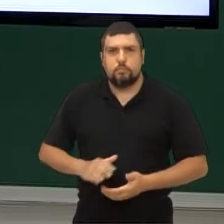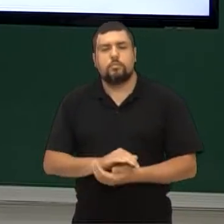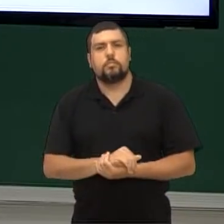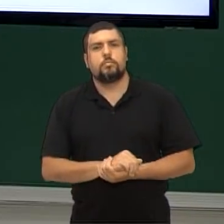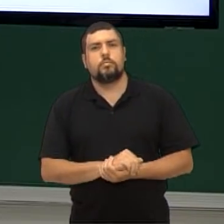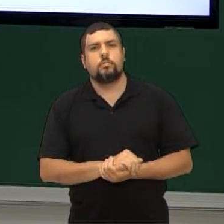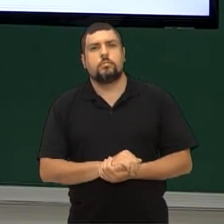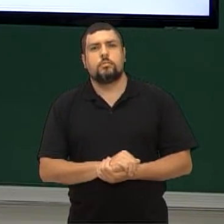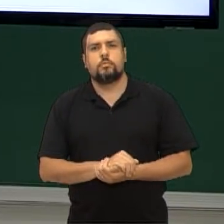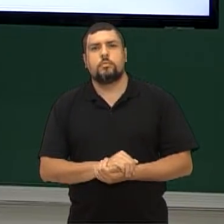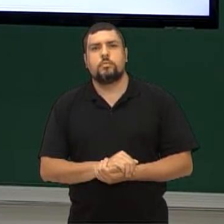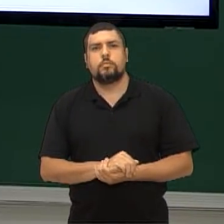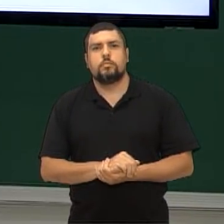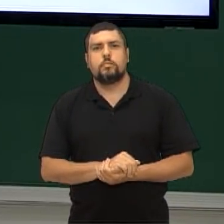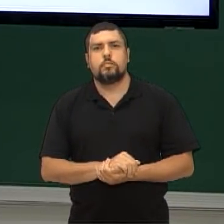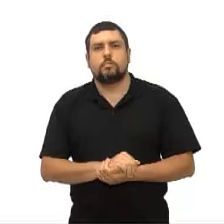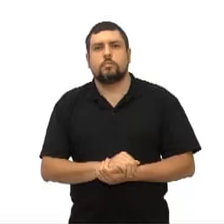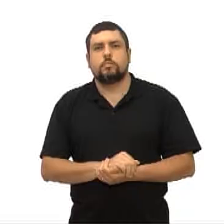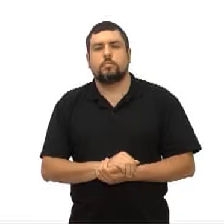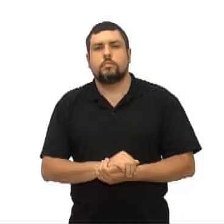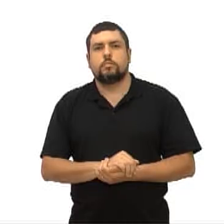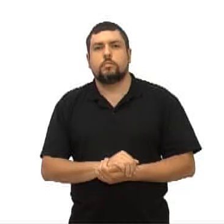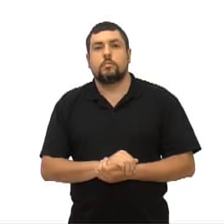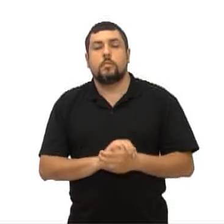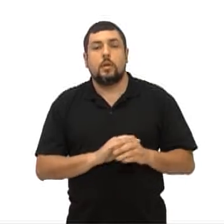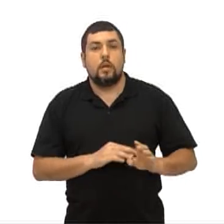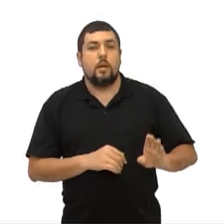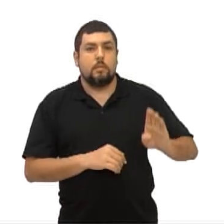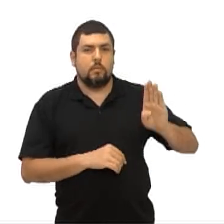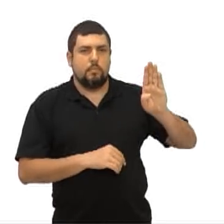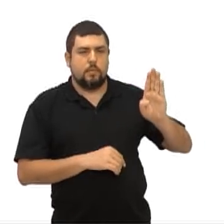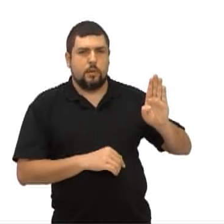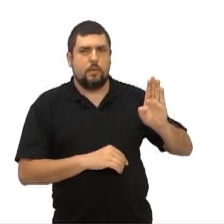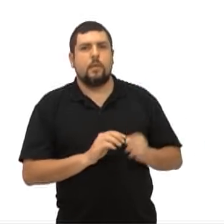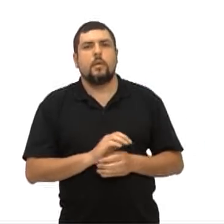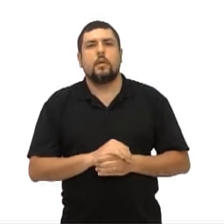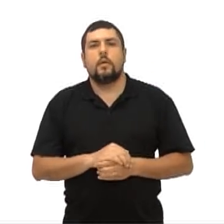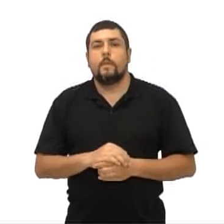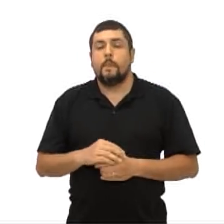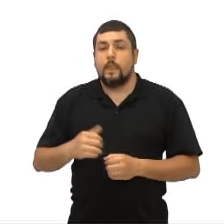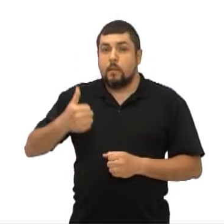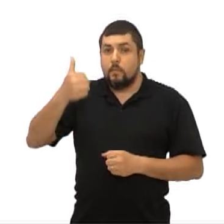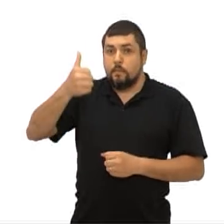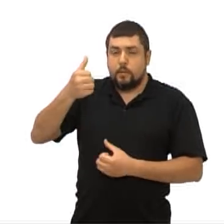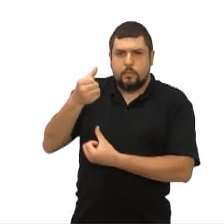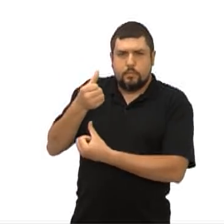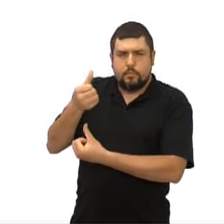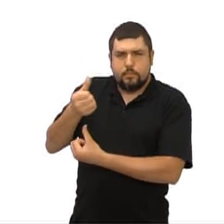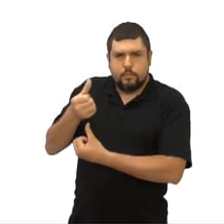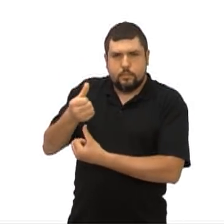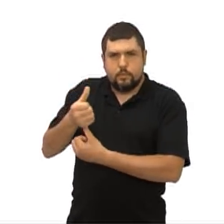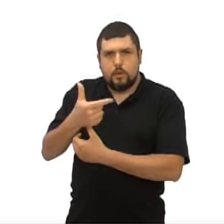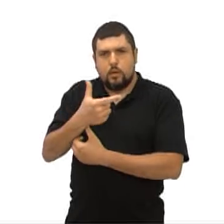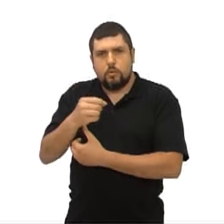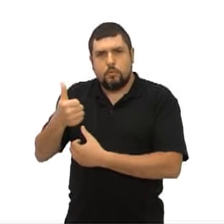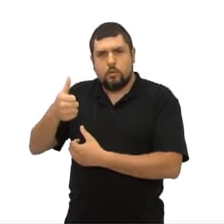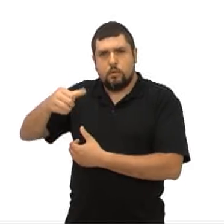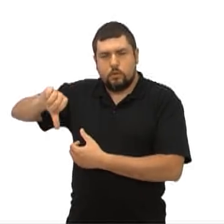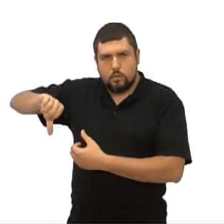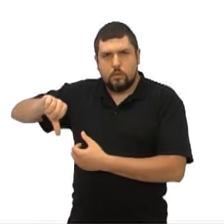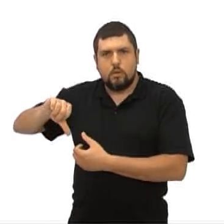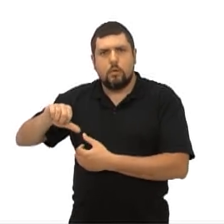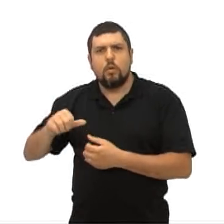O desafio B. Quantos nascimentos houve nessa cidade no primeiro semestre de 2019? Aqui é muito